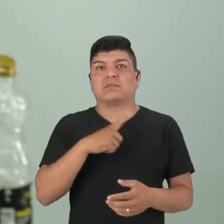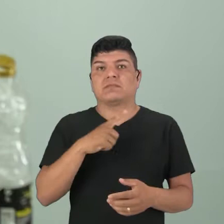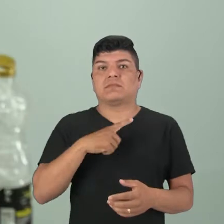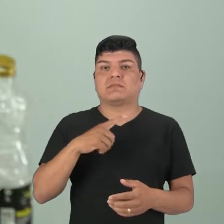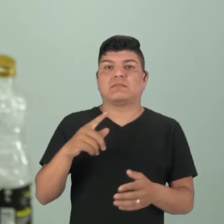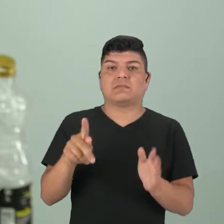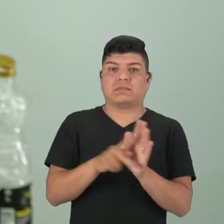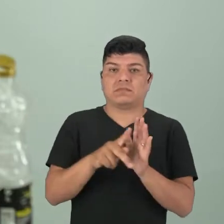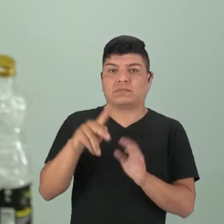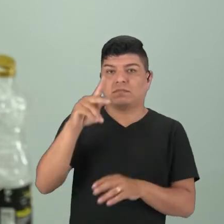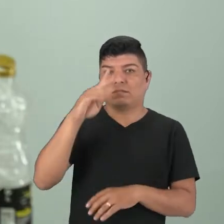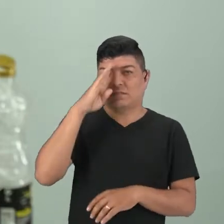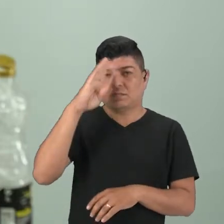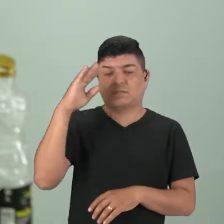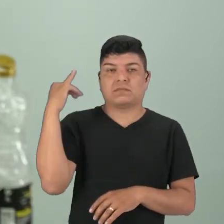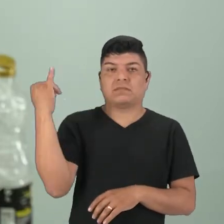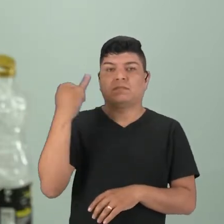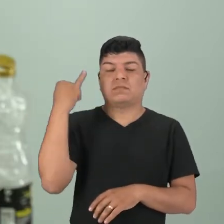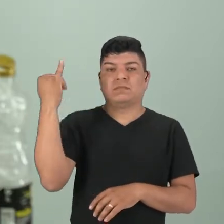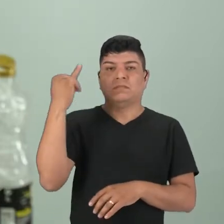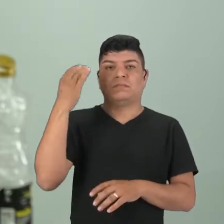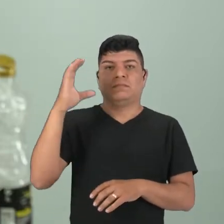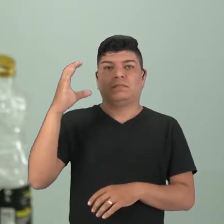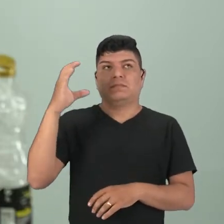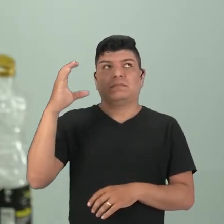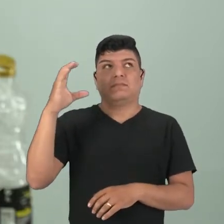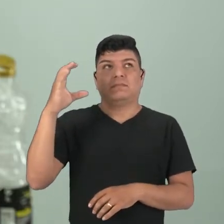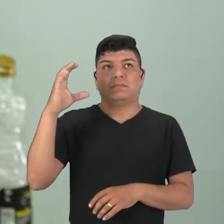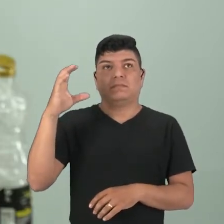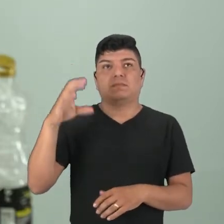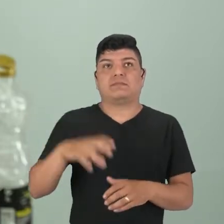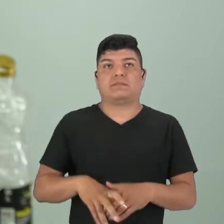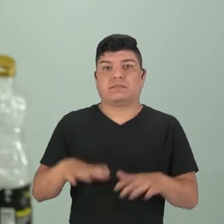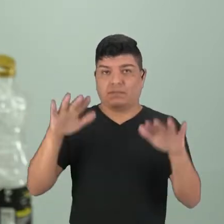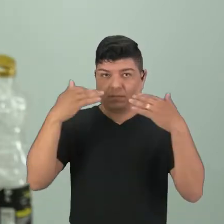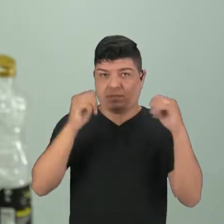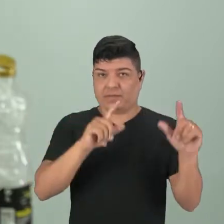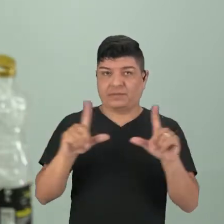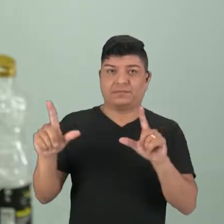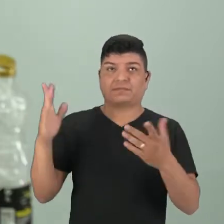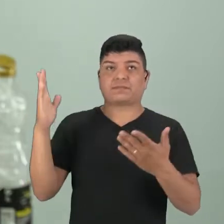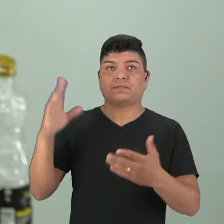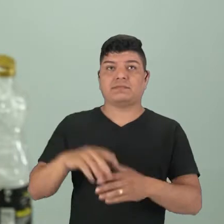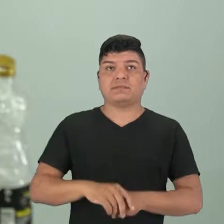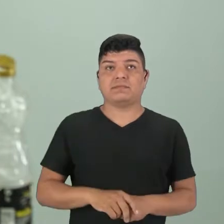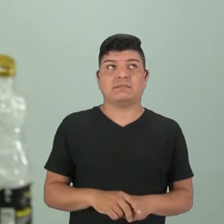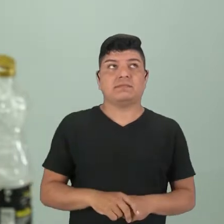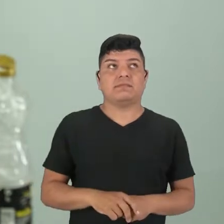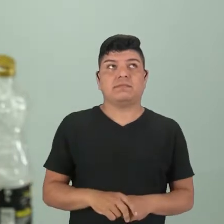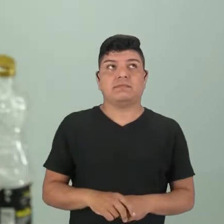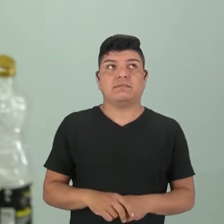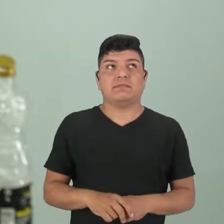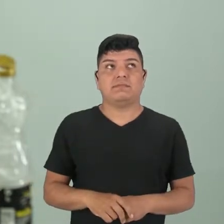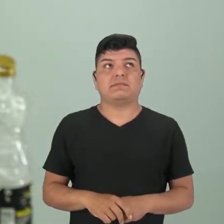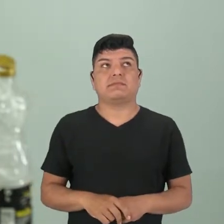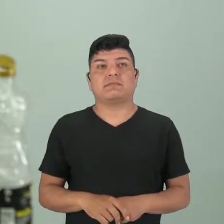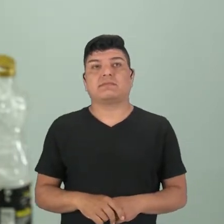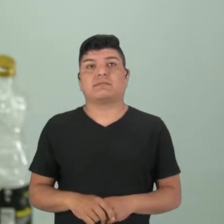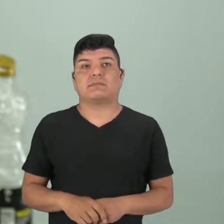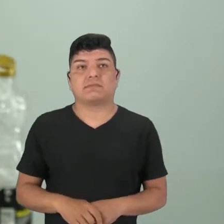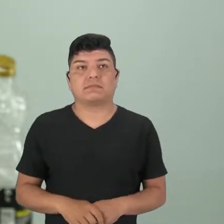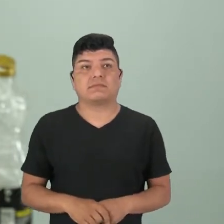papel importante na ciência aí. Vamos entender a importância dele aí. Acompanhe comigo a Nathalie. Olha só.